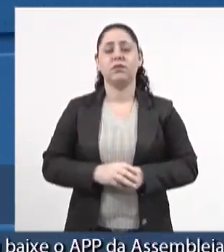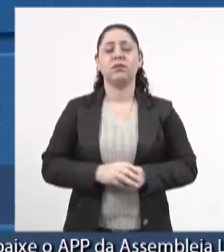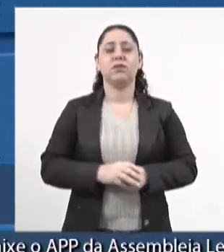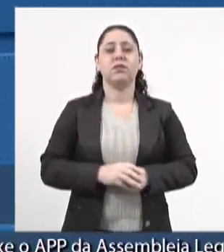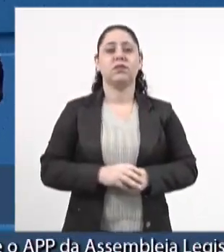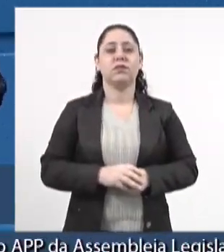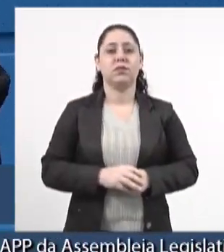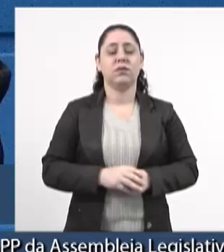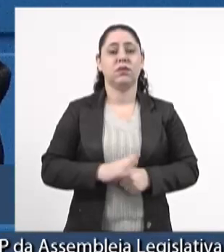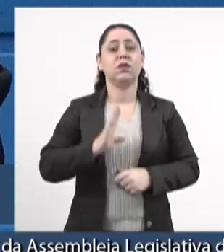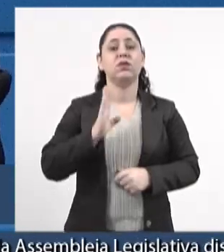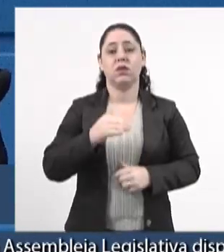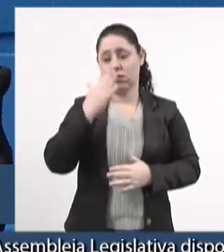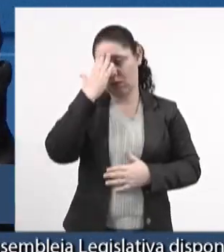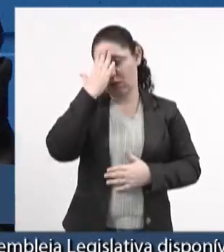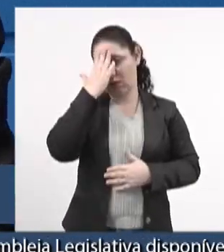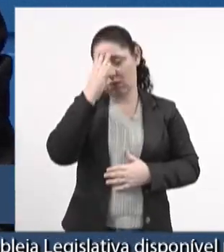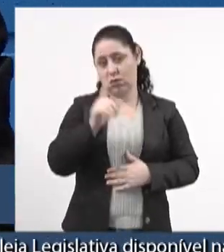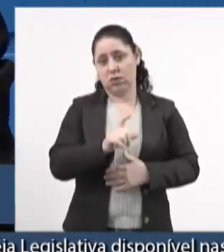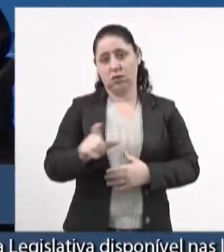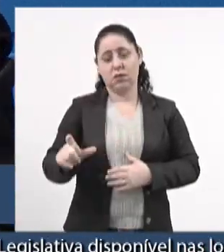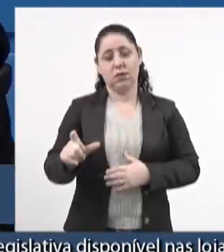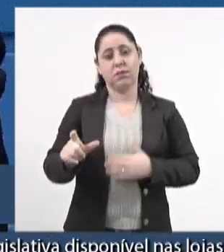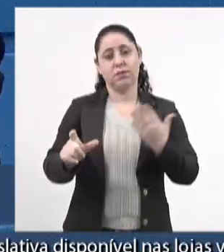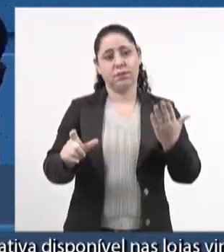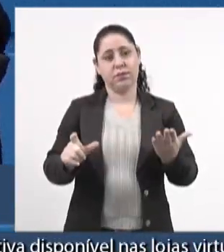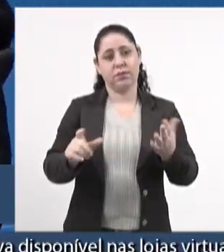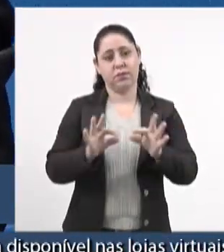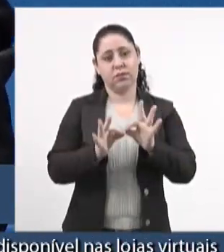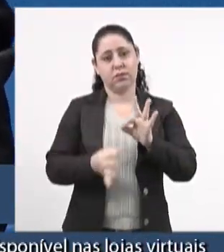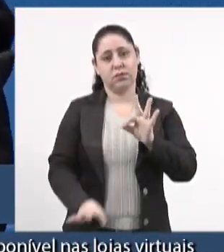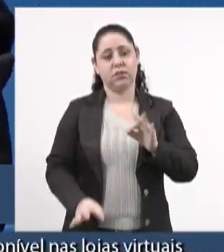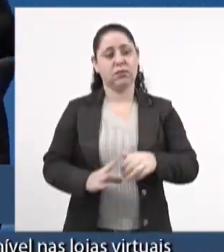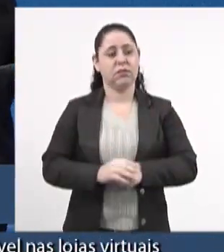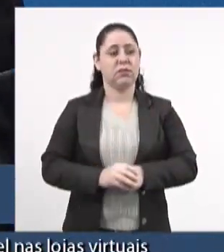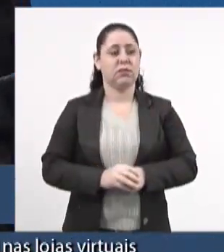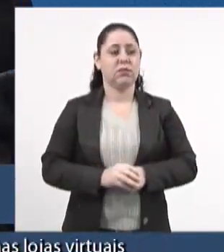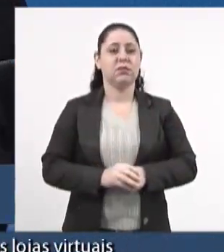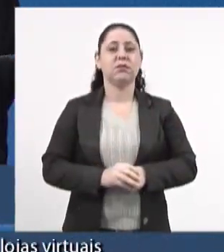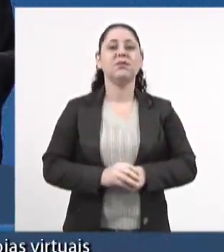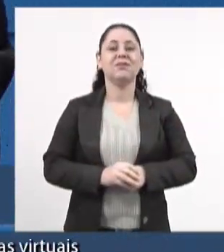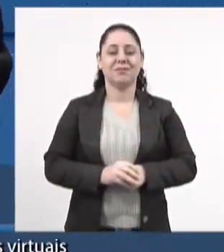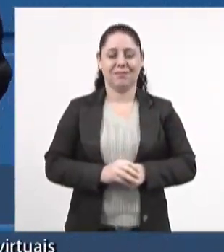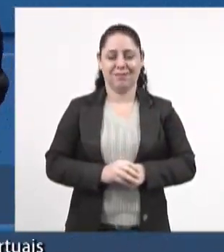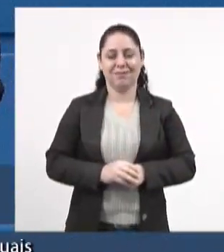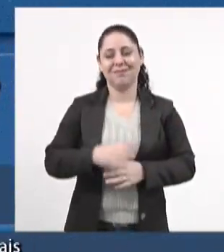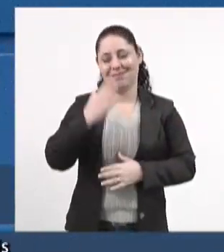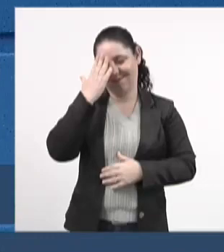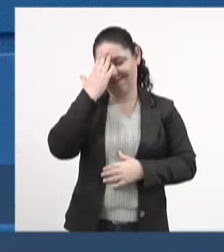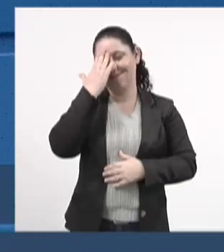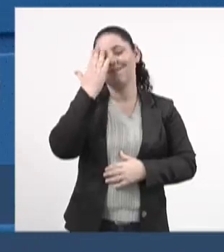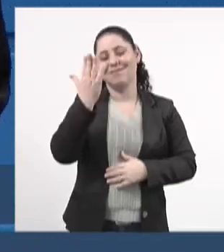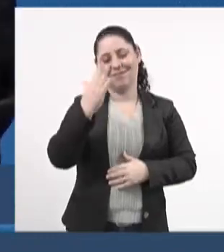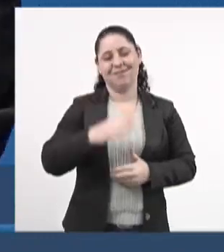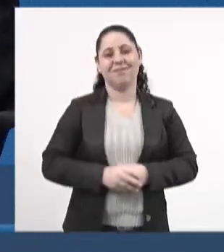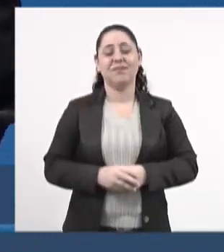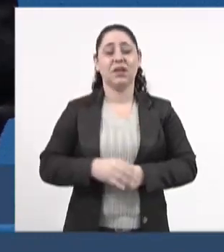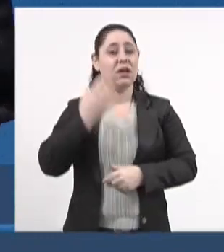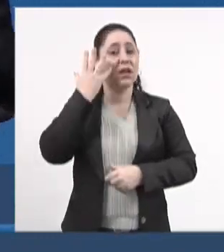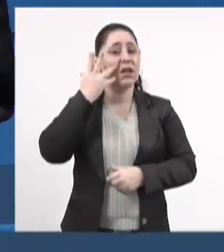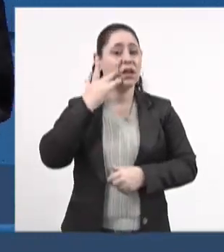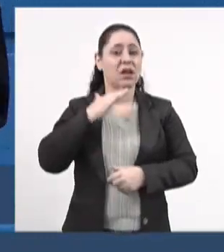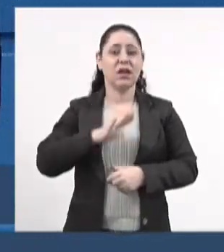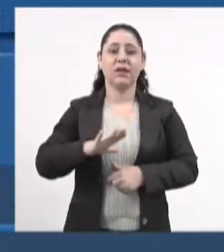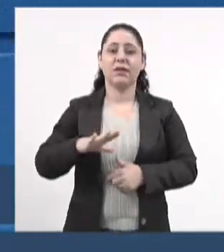concluo. Agradecendo a concessão do aparte prolongado. 2 já. Obrigado. A criança... Está